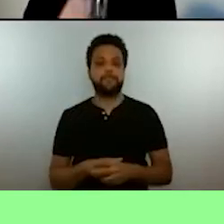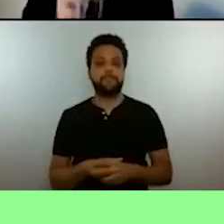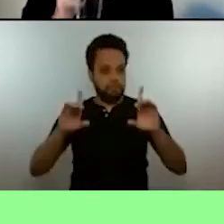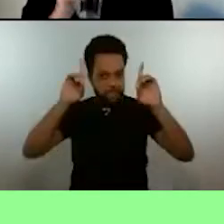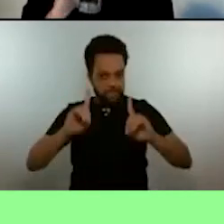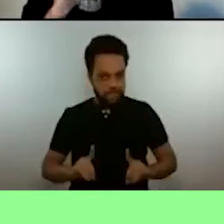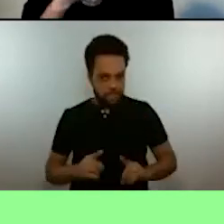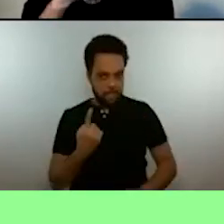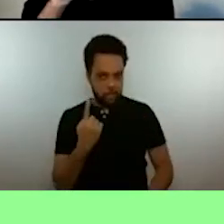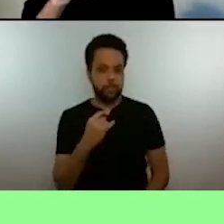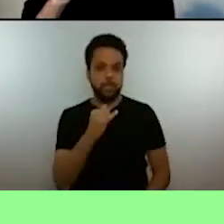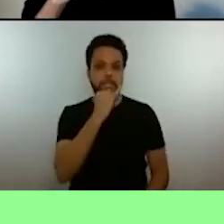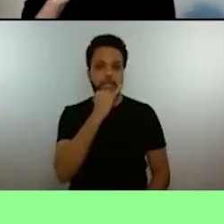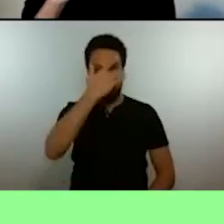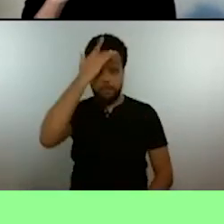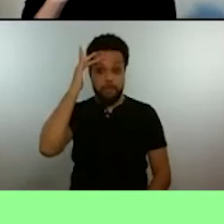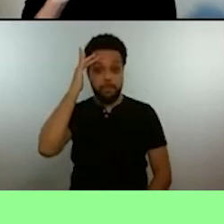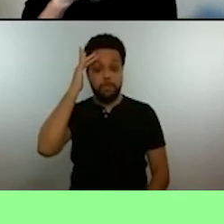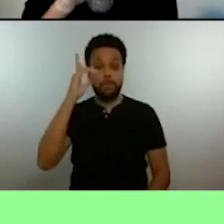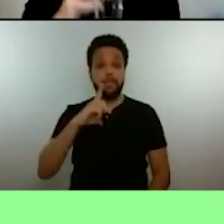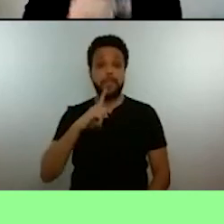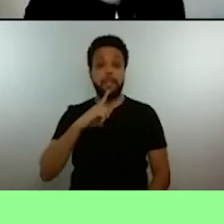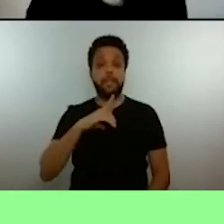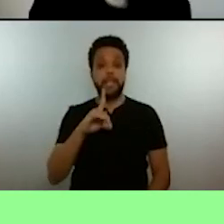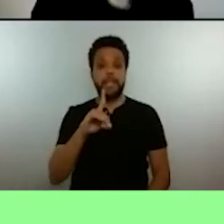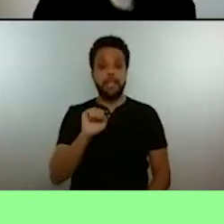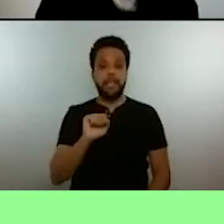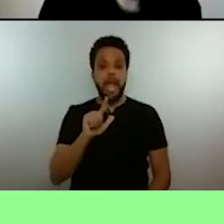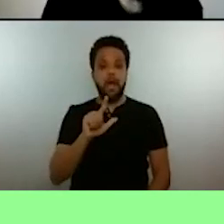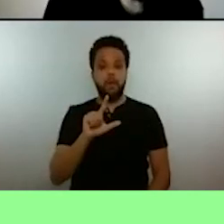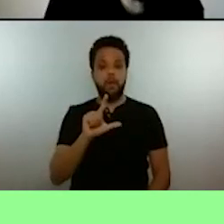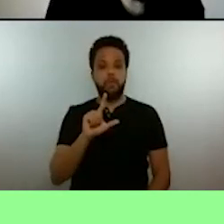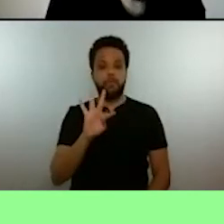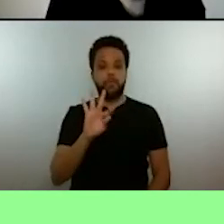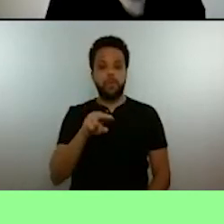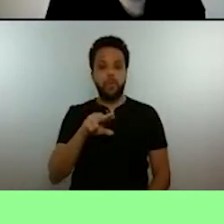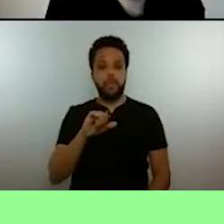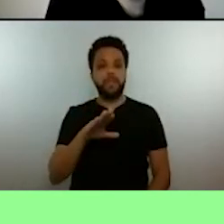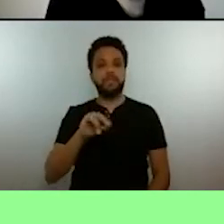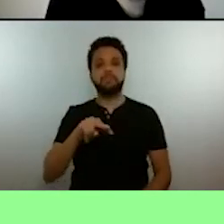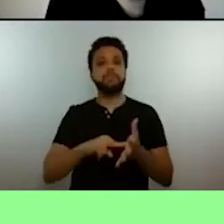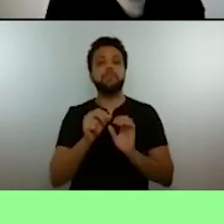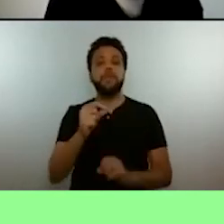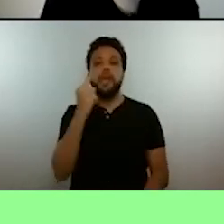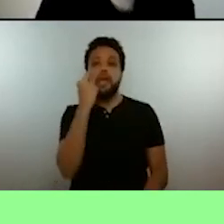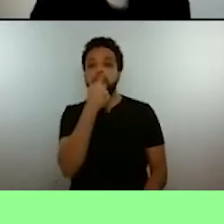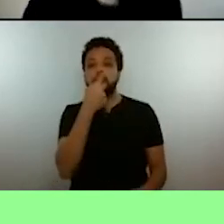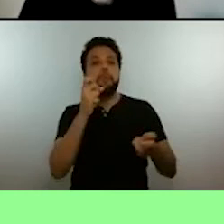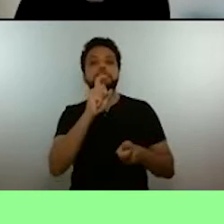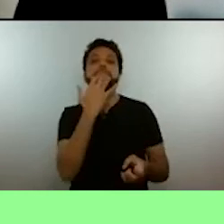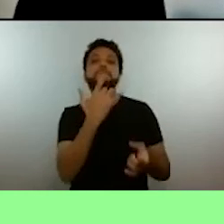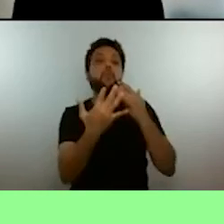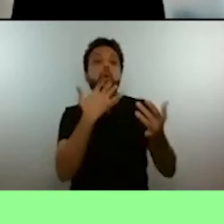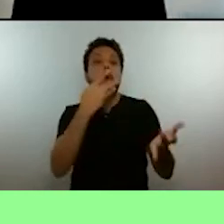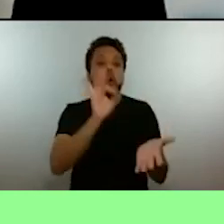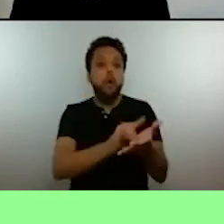específica. Pessoas com daltonismo, pessoas que não enxergam as cores, como